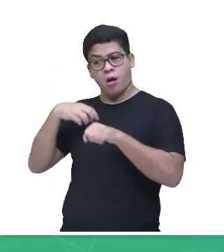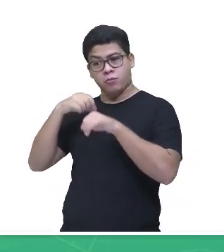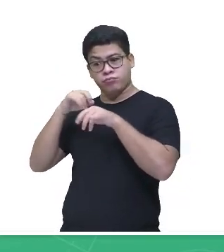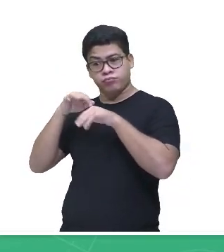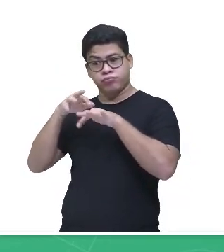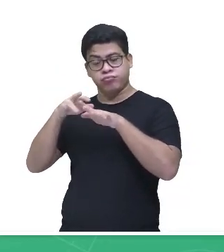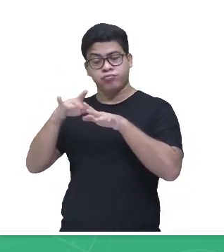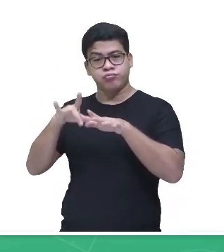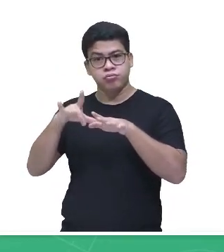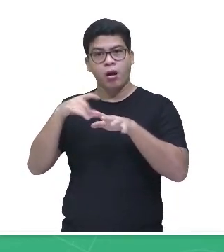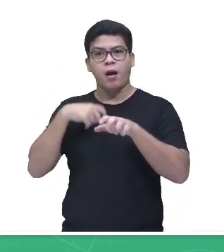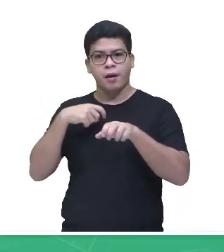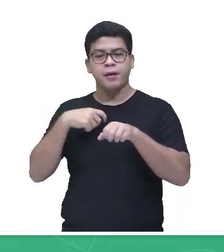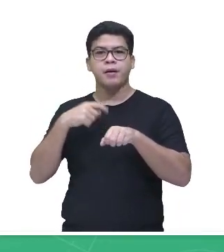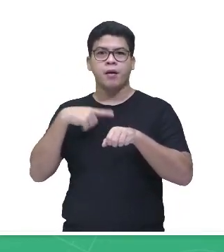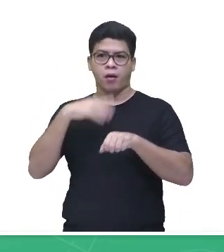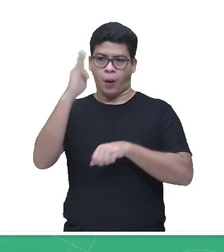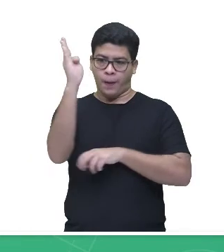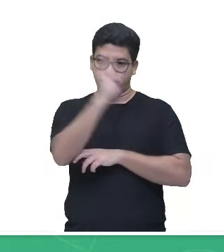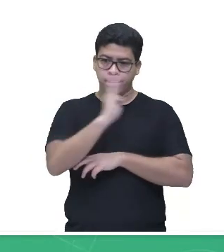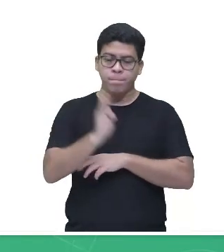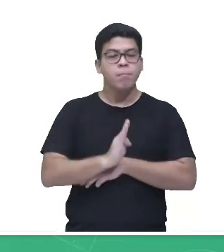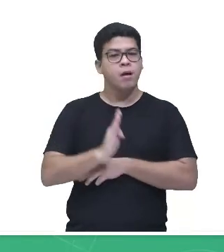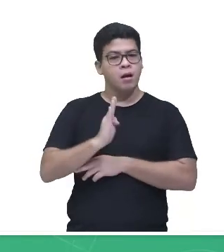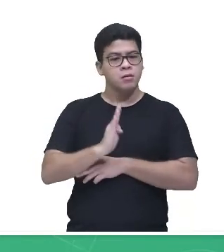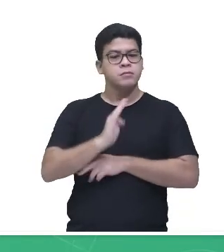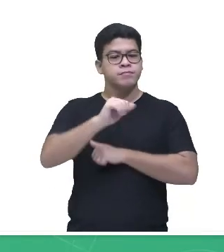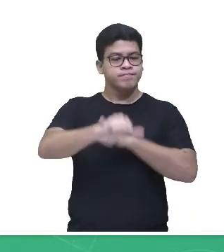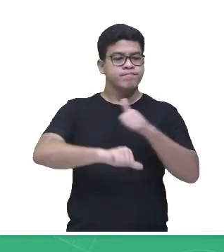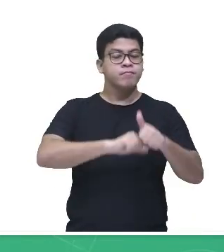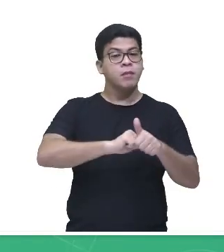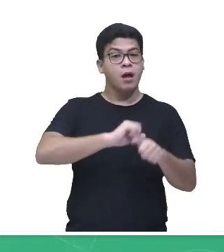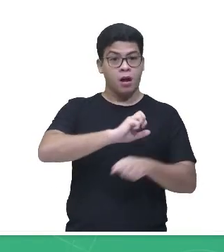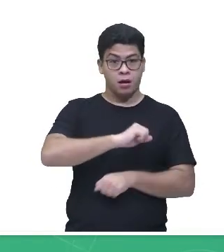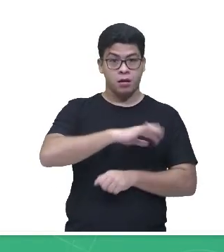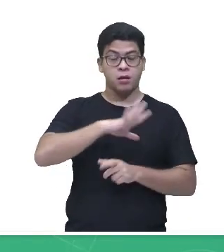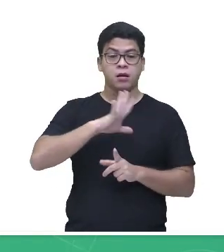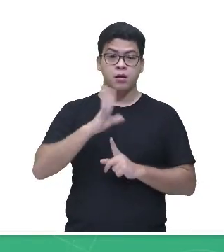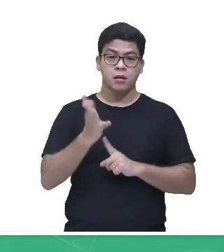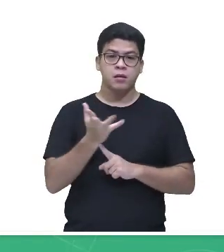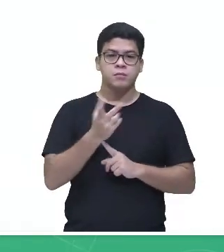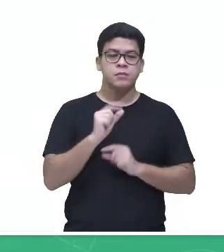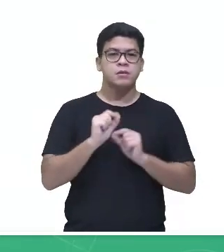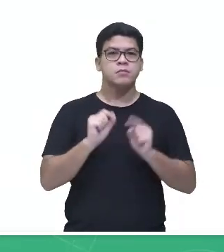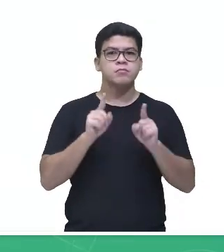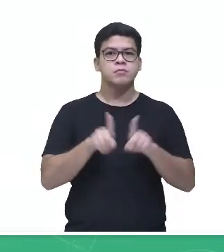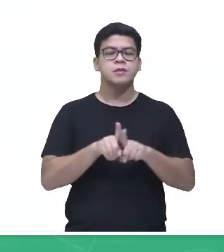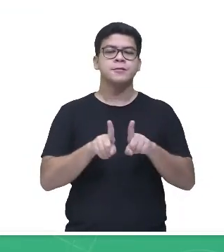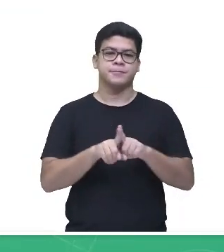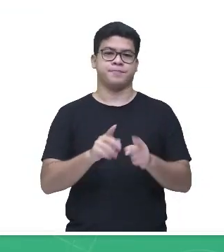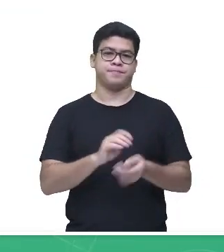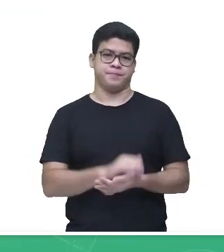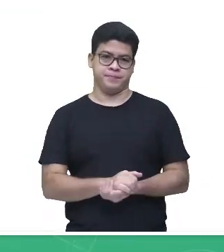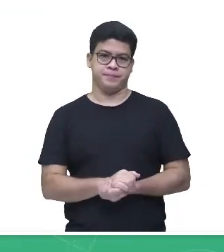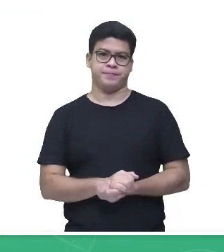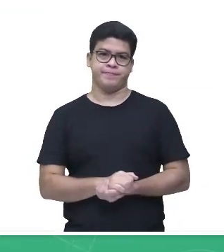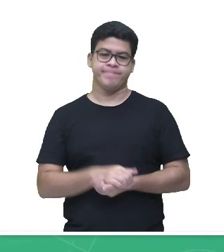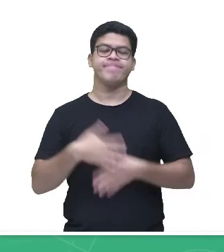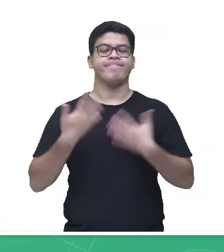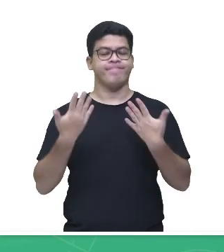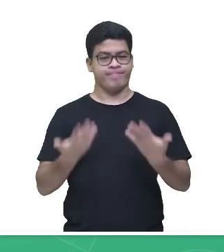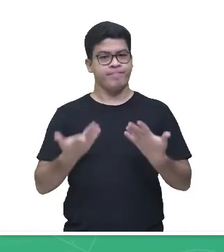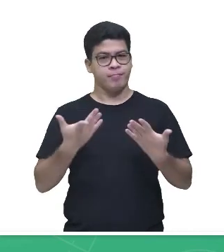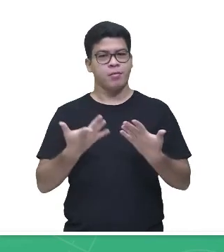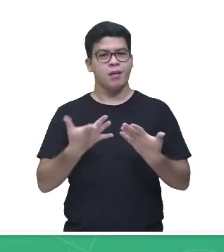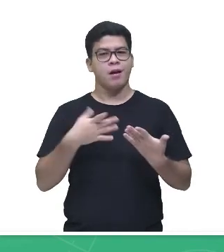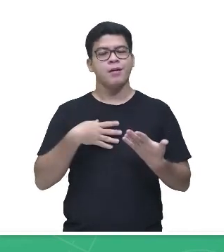Marquês de Pombal, que vai modificar o contexto histórico da Amazônia. Então é muito importante nós elencarmos essas ideias, não é verdade?